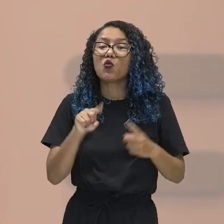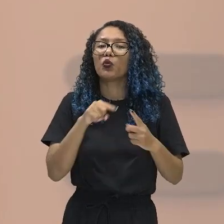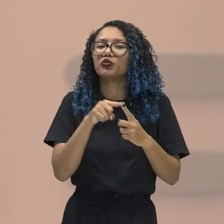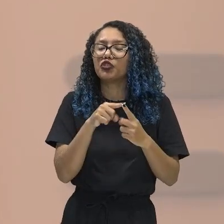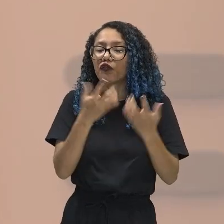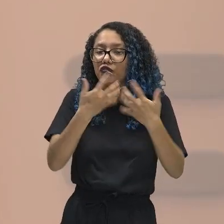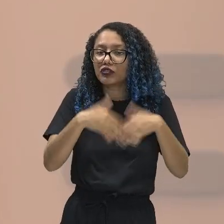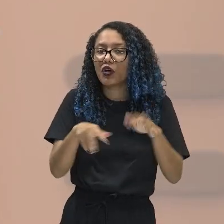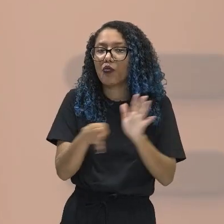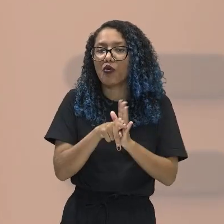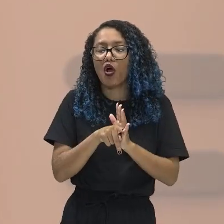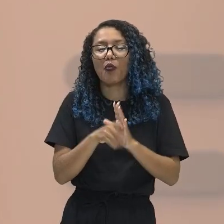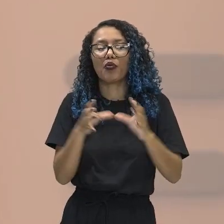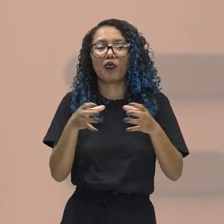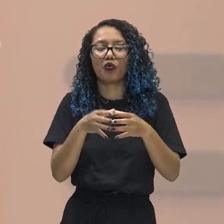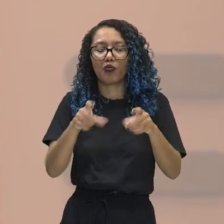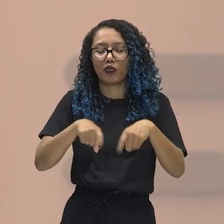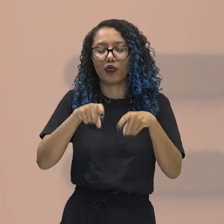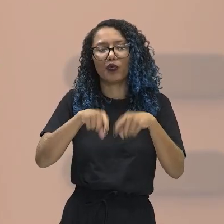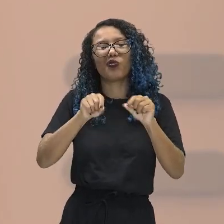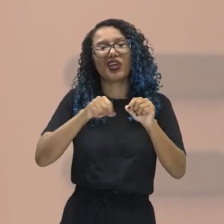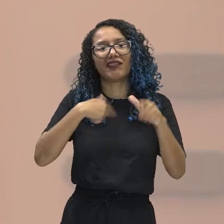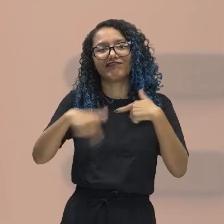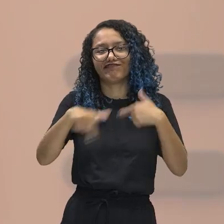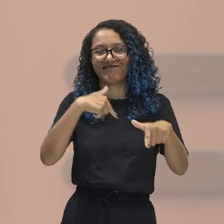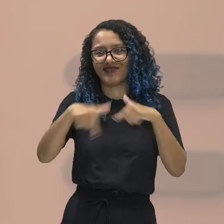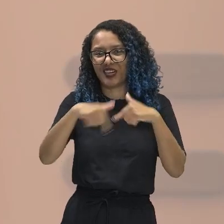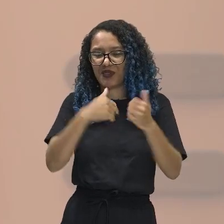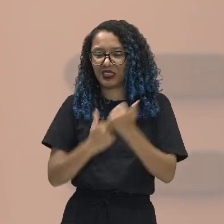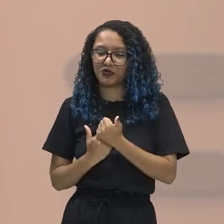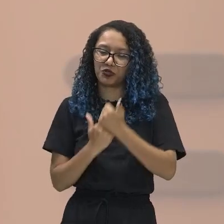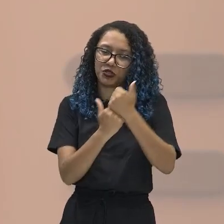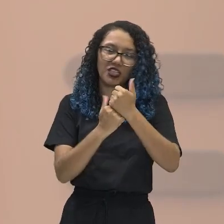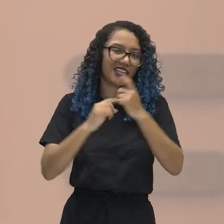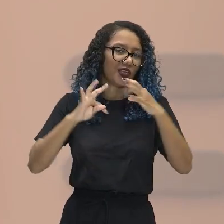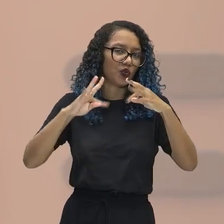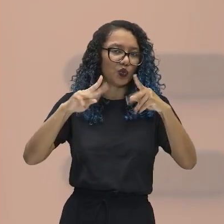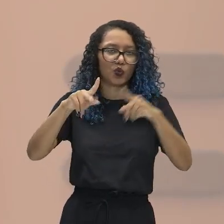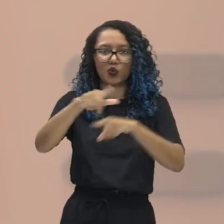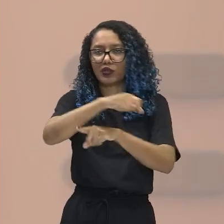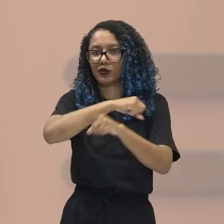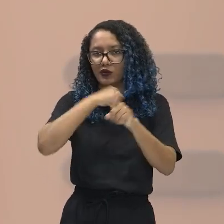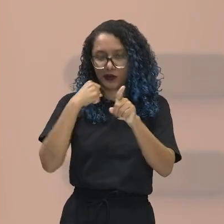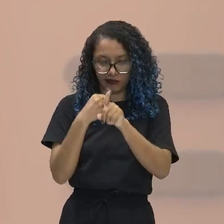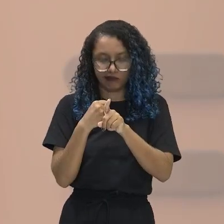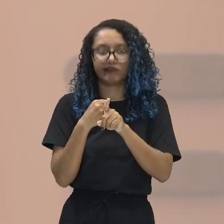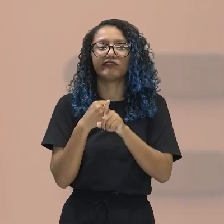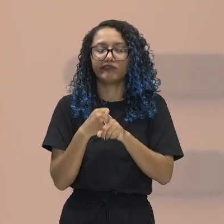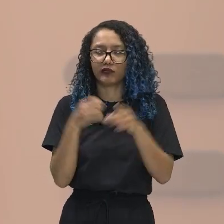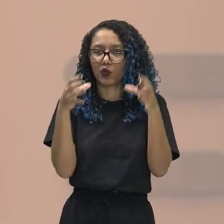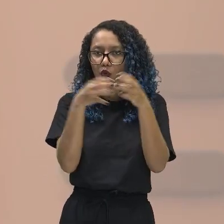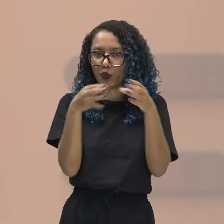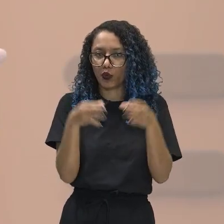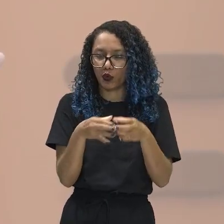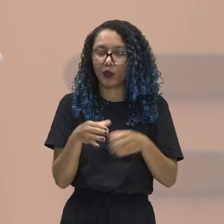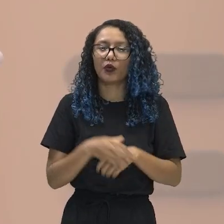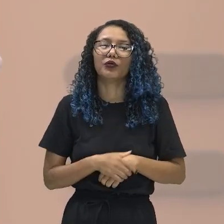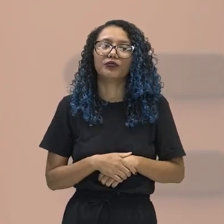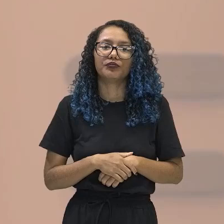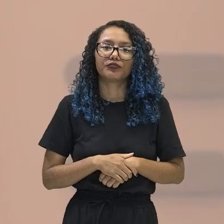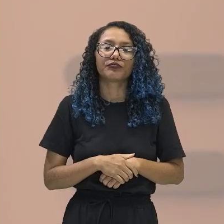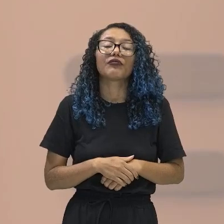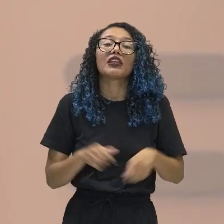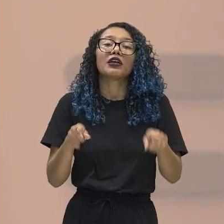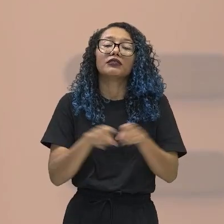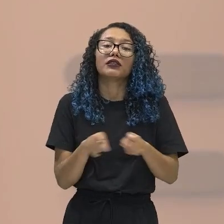gente? Trabalhar para sustentar a sociedade como um todo. E também, gente, através do sistema da sociedade